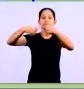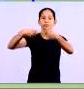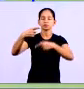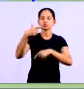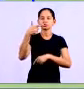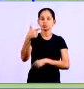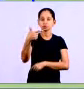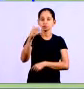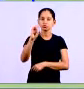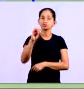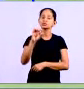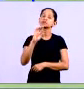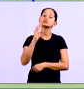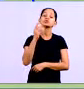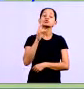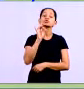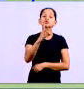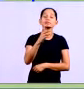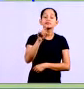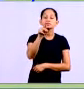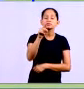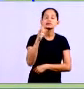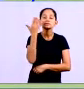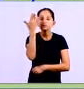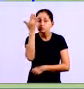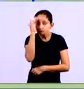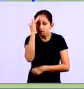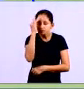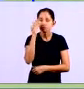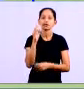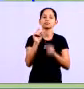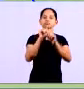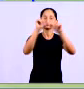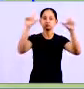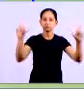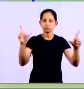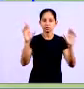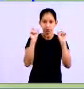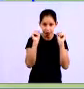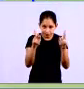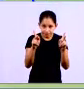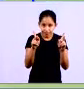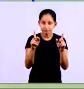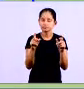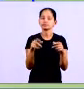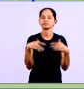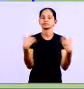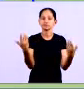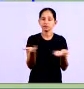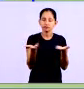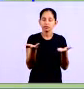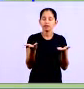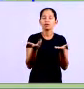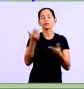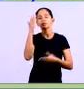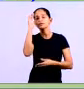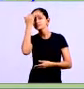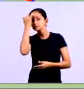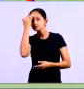precisa fazer não, tá? Só estou expondo. Significa que neste caso aqui, eu tenho